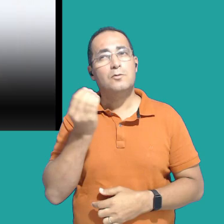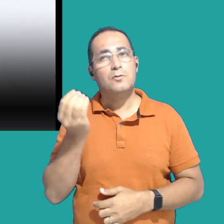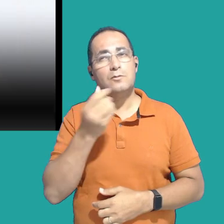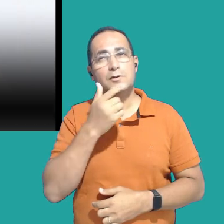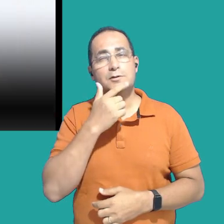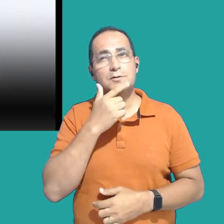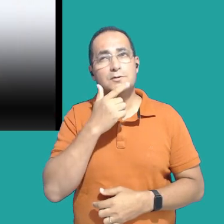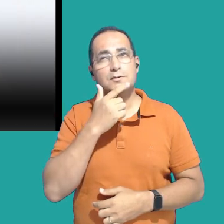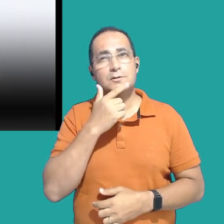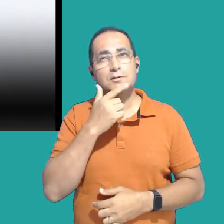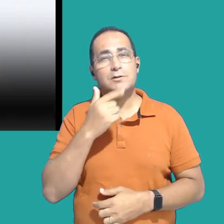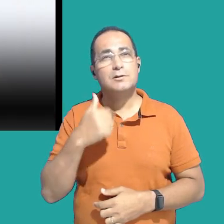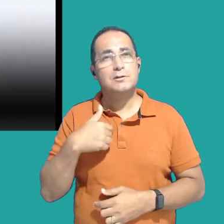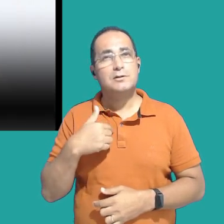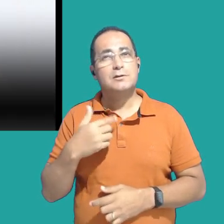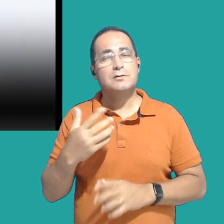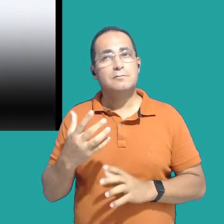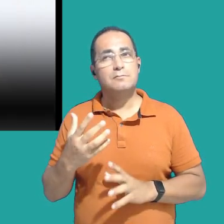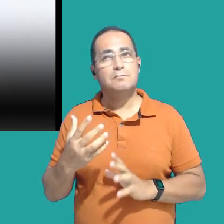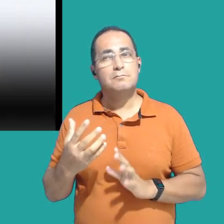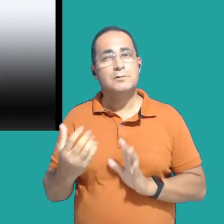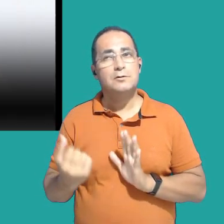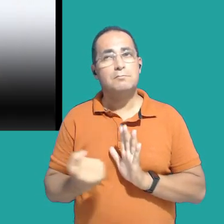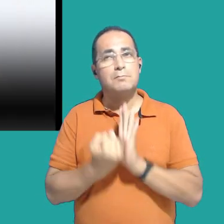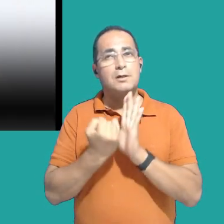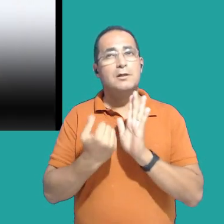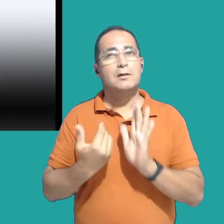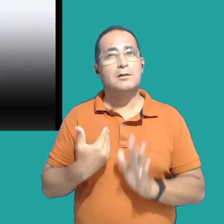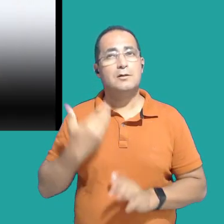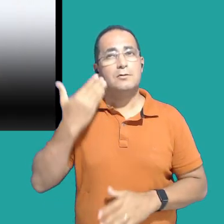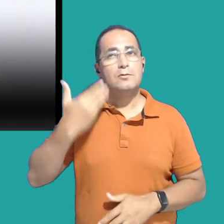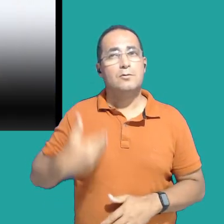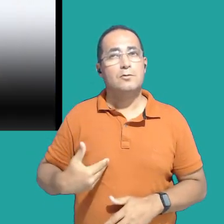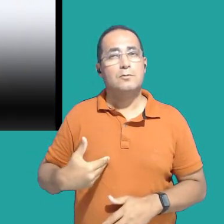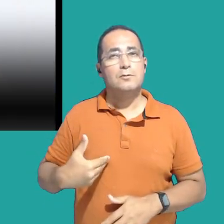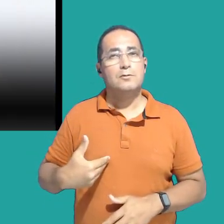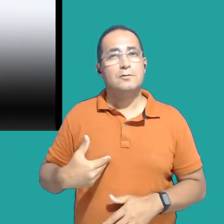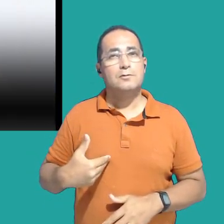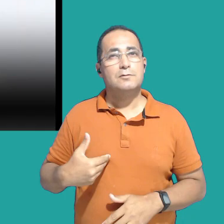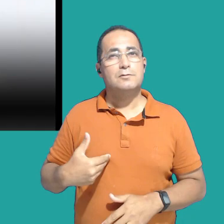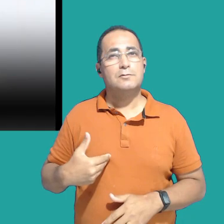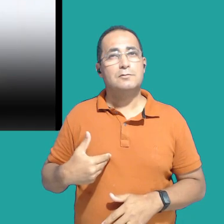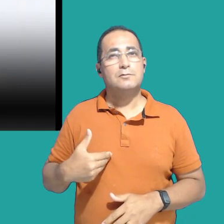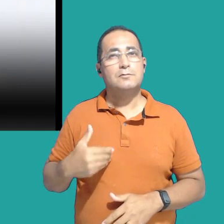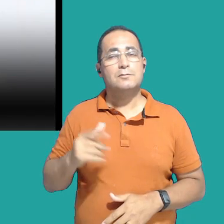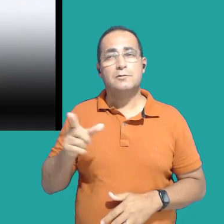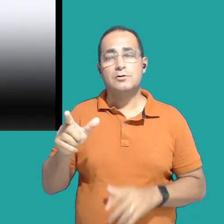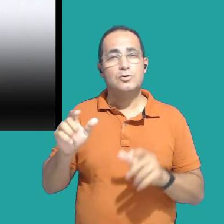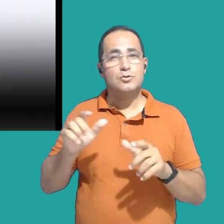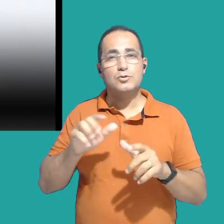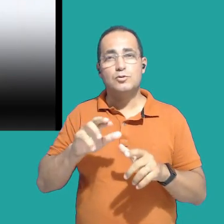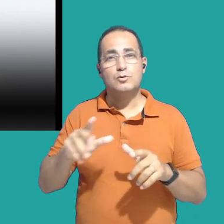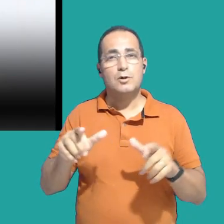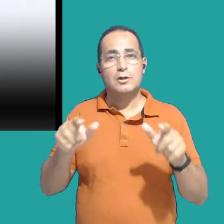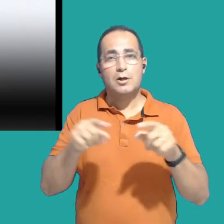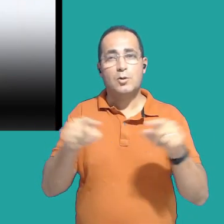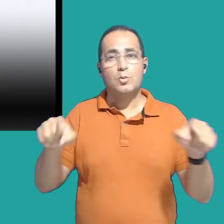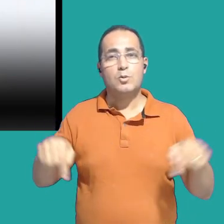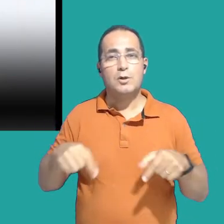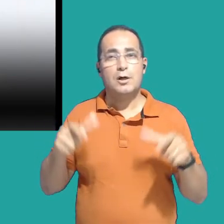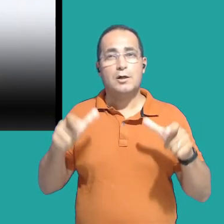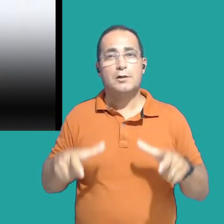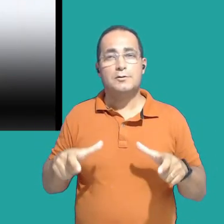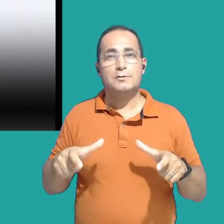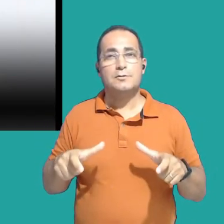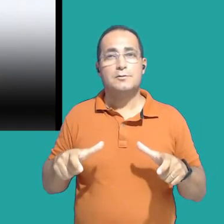pensando muito, assim, o quanto isso ia me afetar em termos de cidadã. Eu via que isso estava para além do local onde